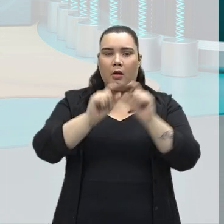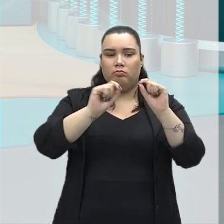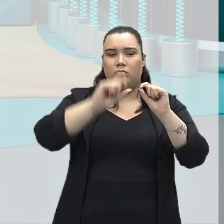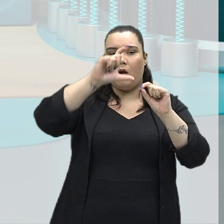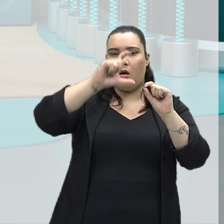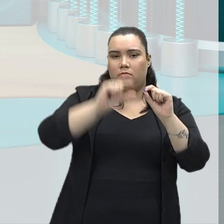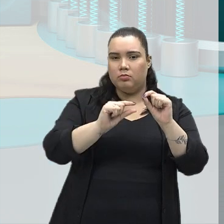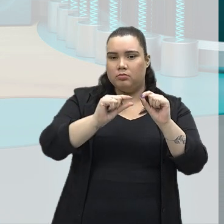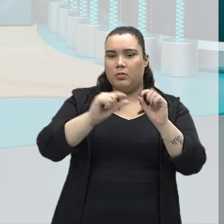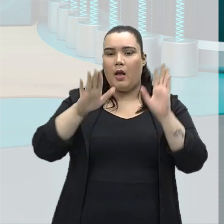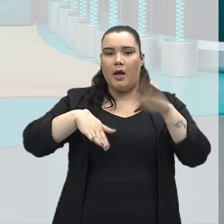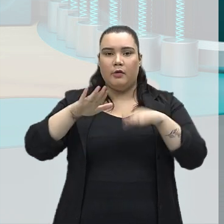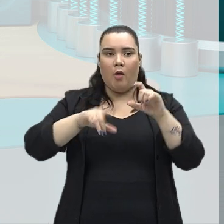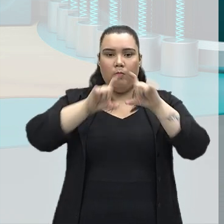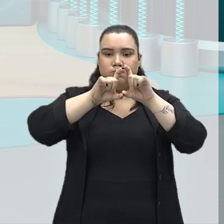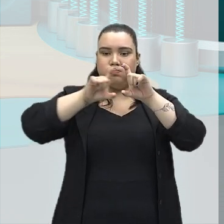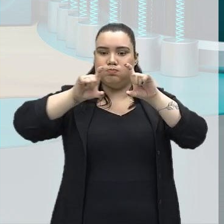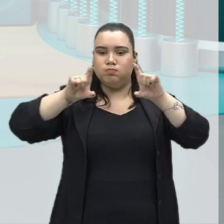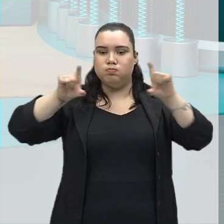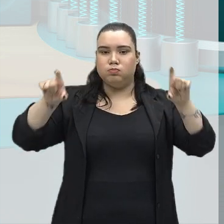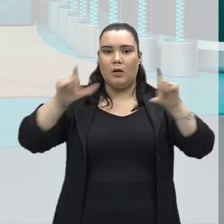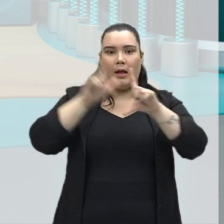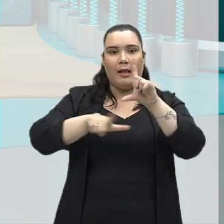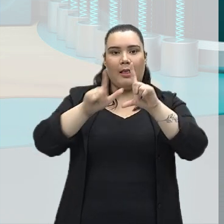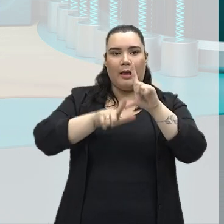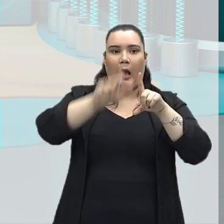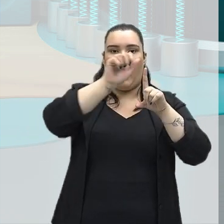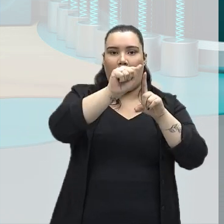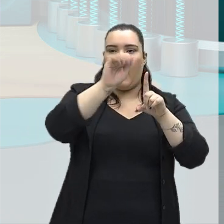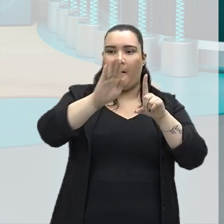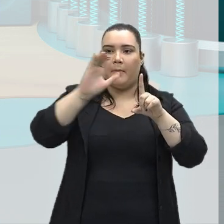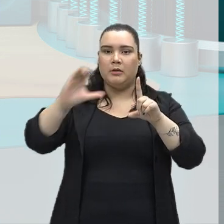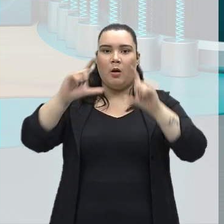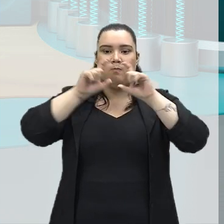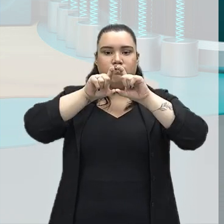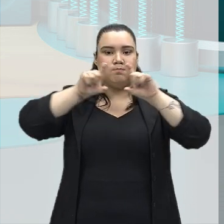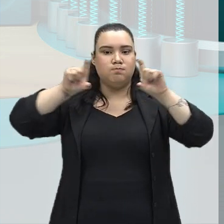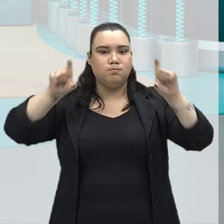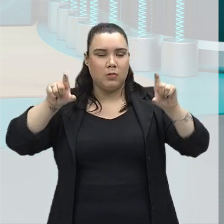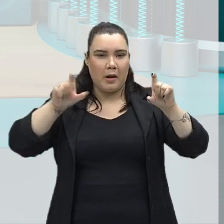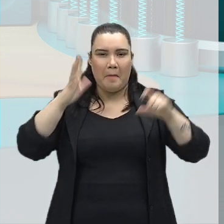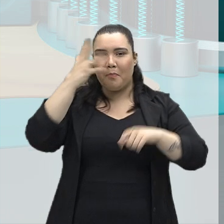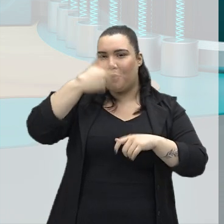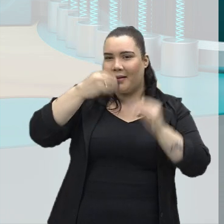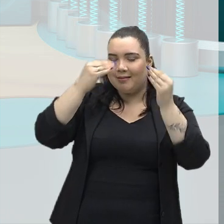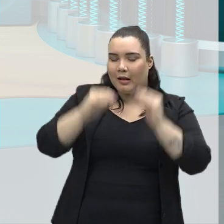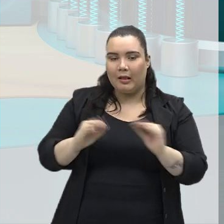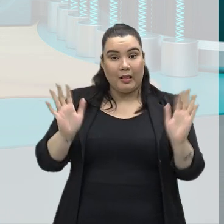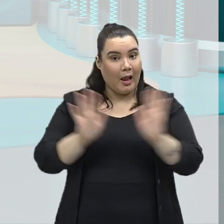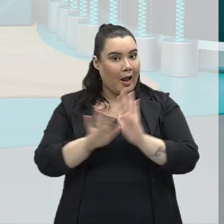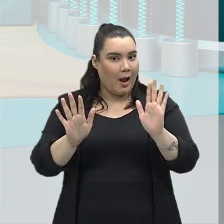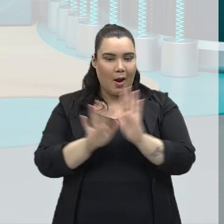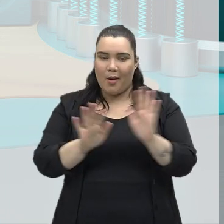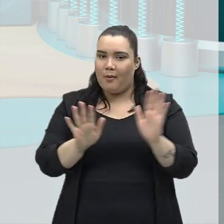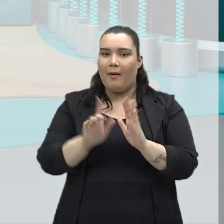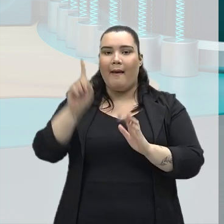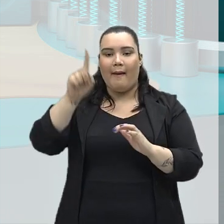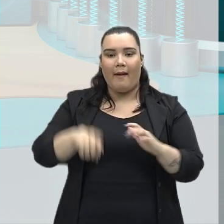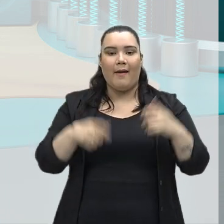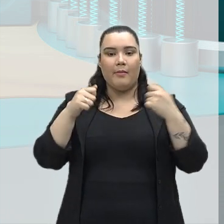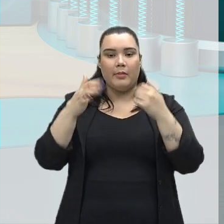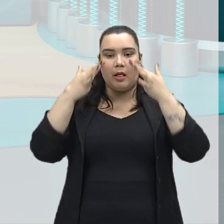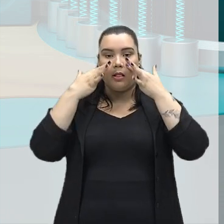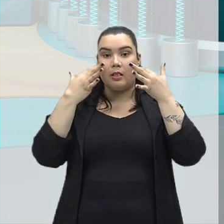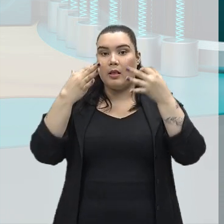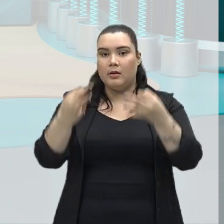vezes, vem tudo em caixa alta. Por que que veio? É para enfeitar? Nada é para enfeitar, tá bom, gente? Ilustrar o texto, não. Tudo é para chamar a